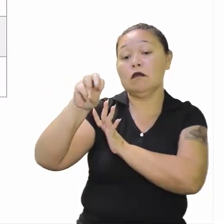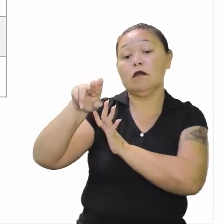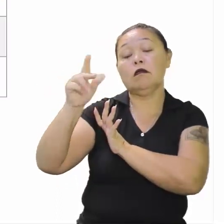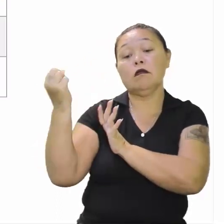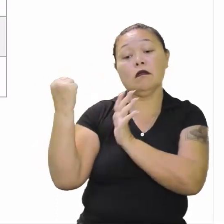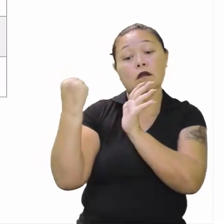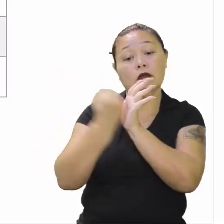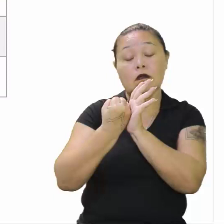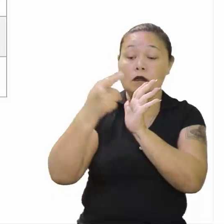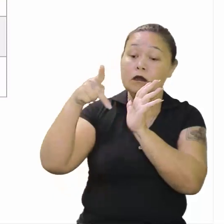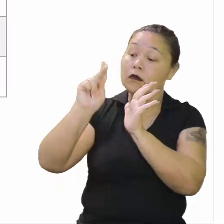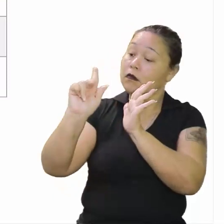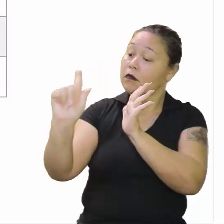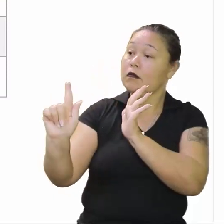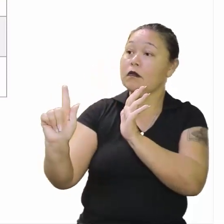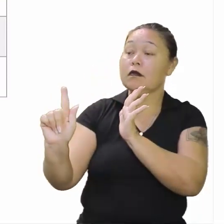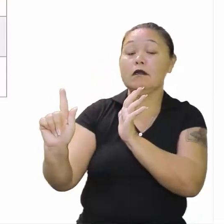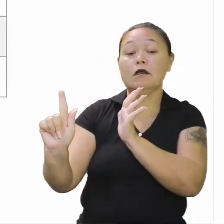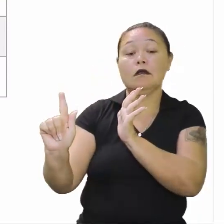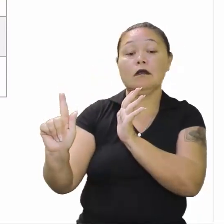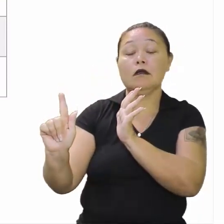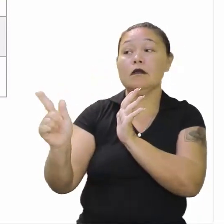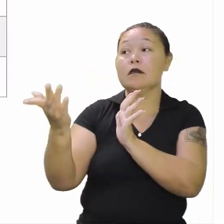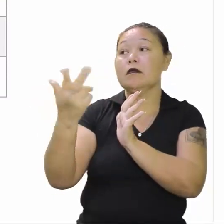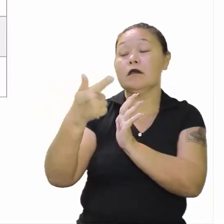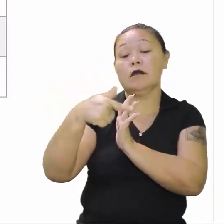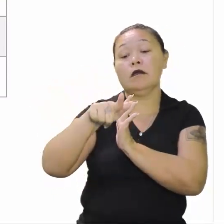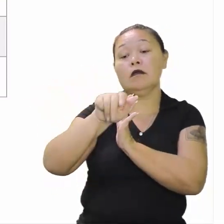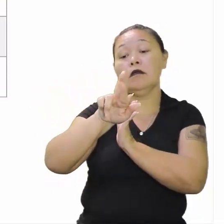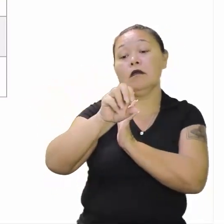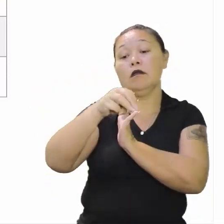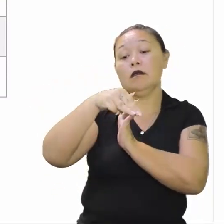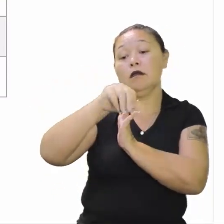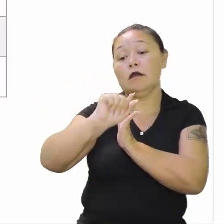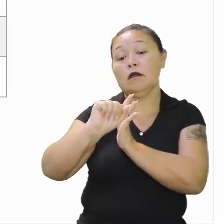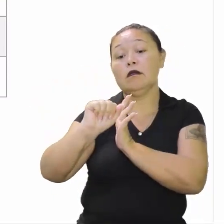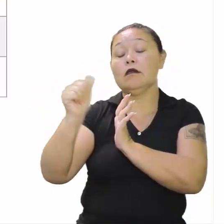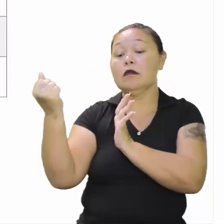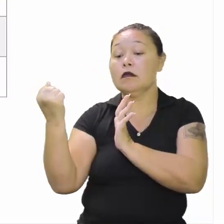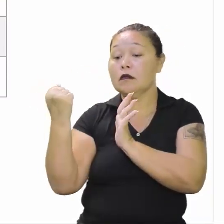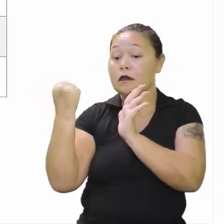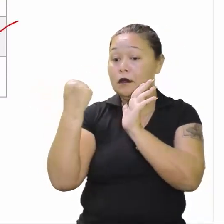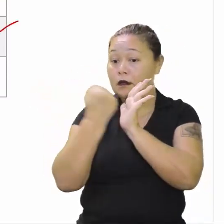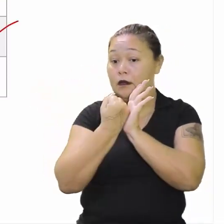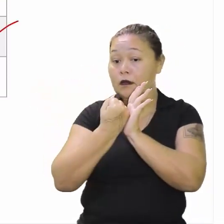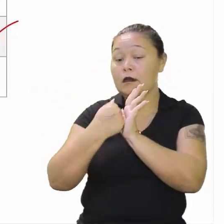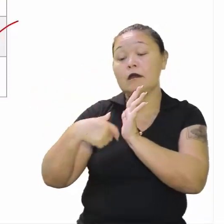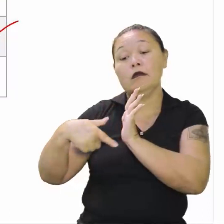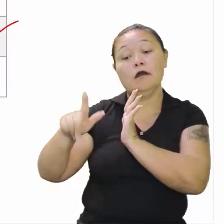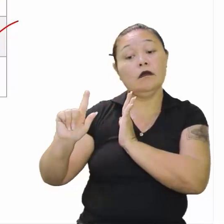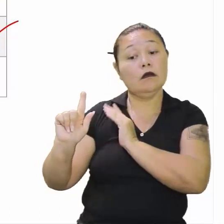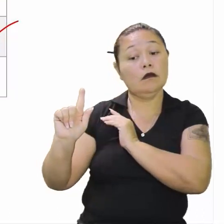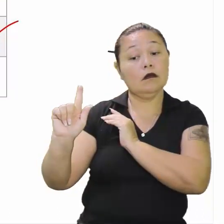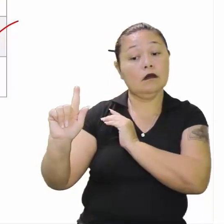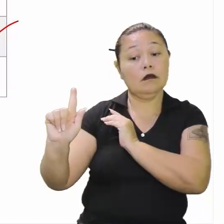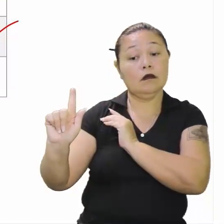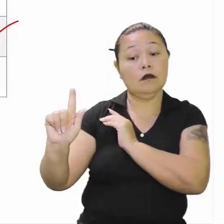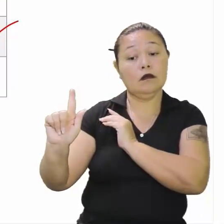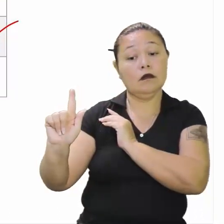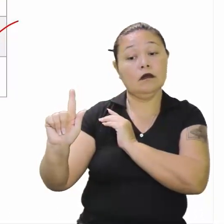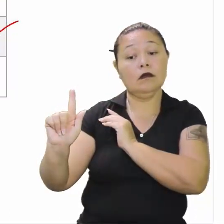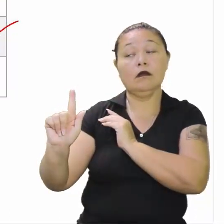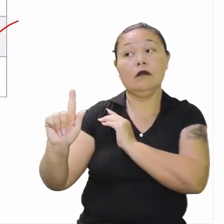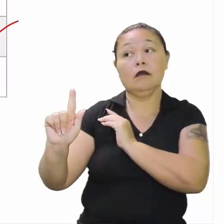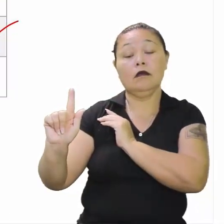uso kg. Quando eu utilizar a unidade grama, utilizarei um G